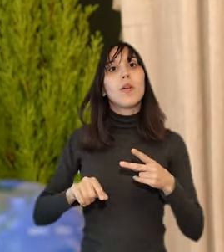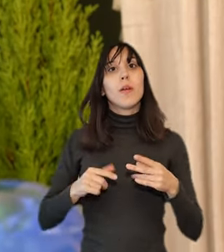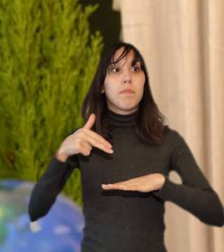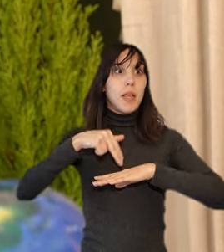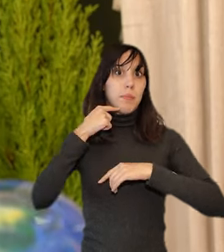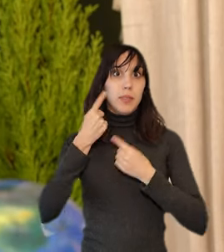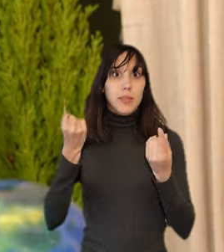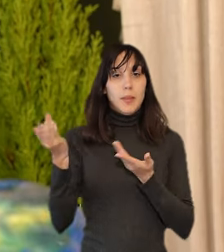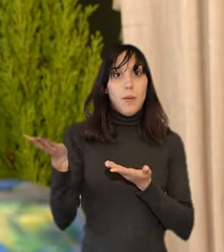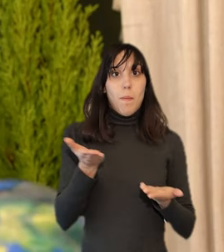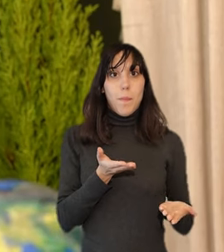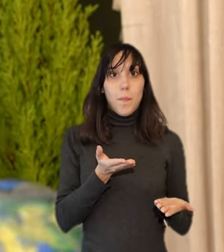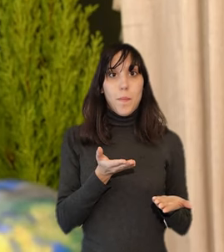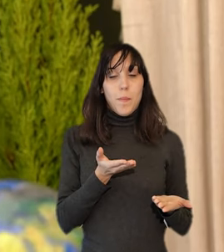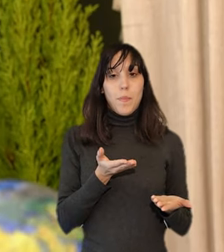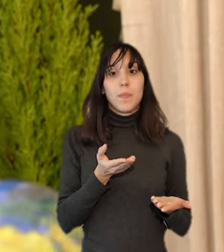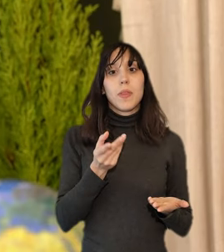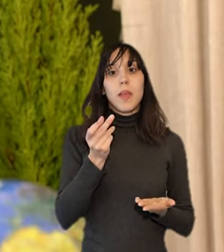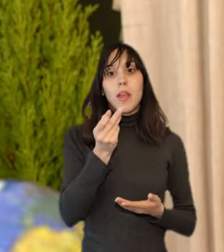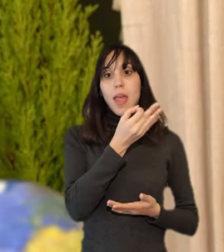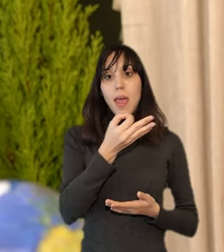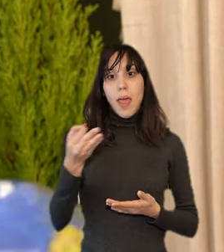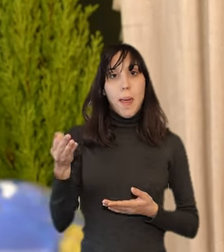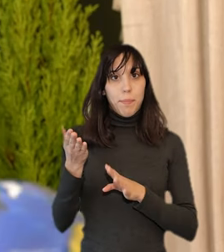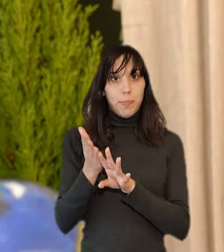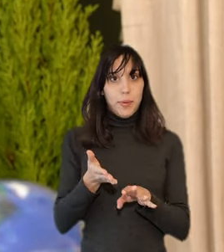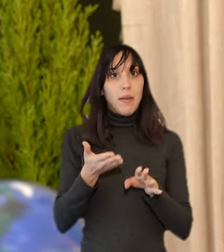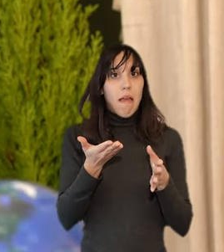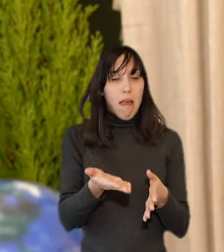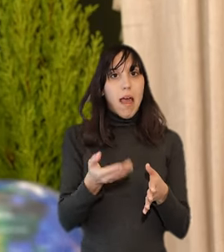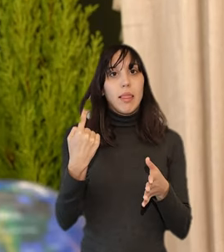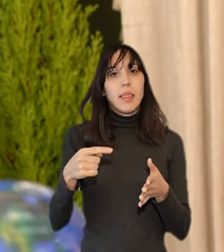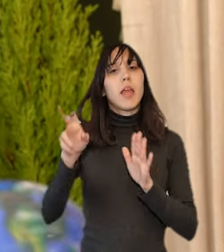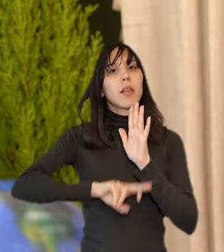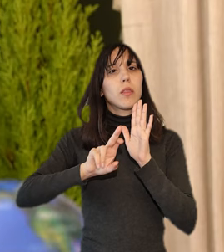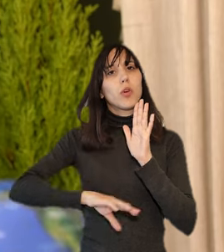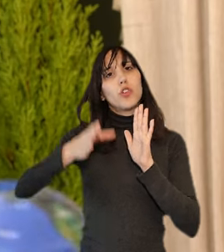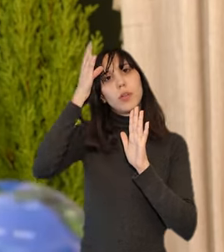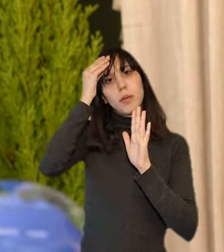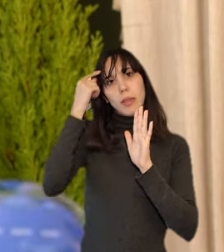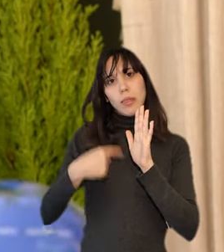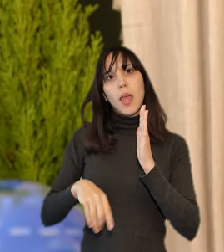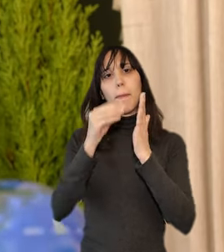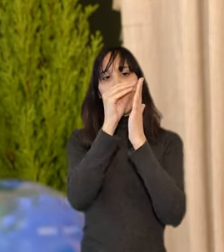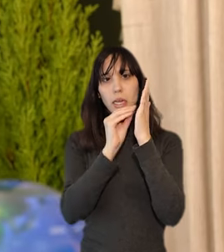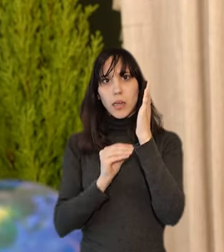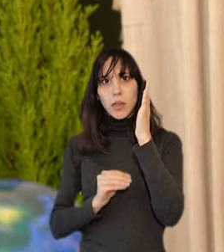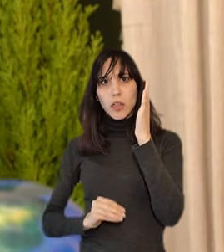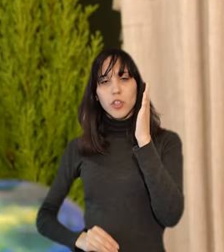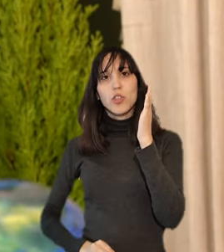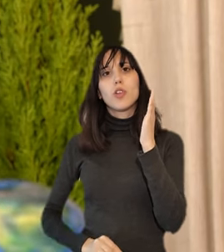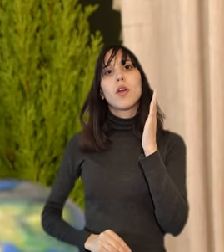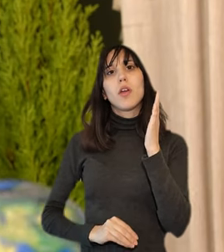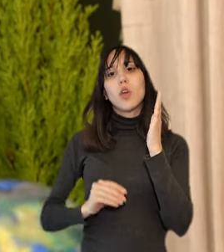na nossa eh Nossa aplicação eh que nós disponibilizamos os relatórios de aprendizagem preenchem o